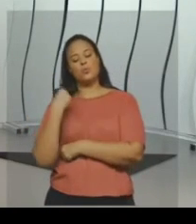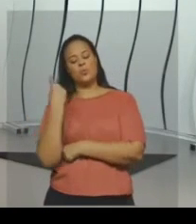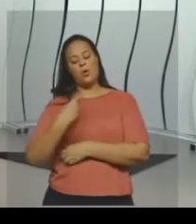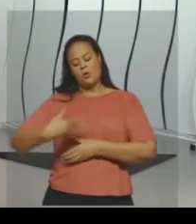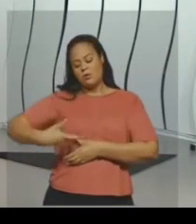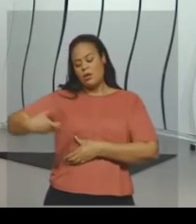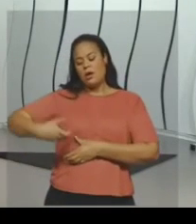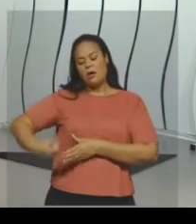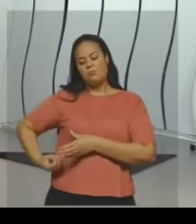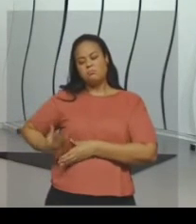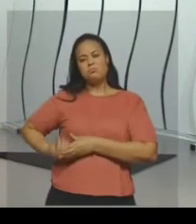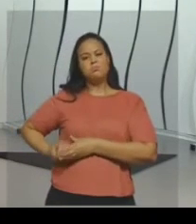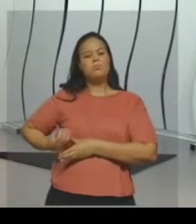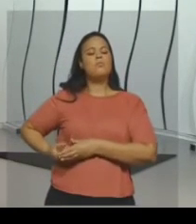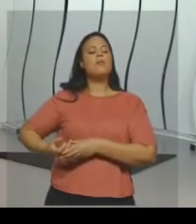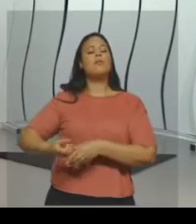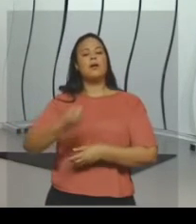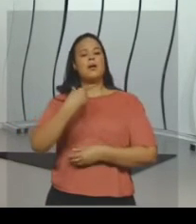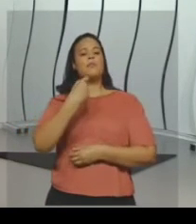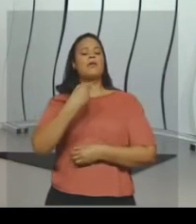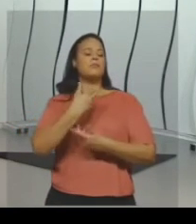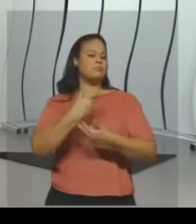insulina, dentre outros medicamentos.